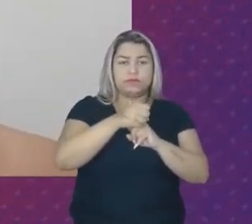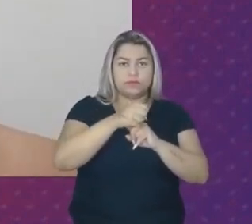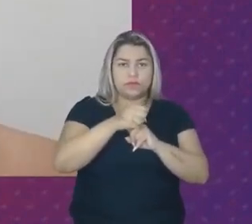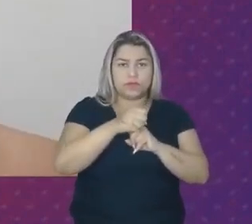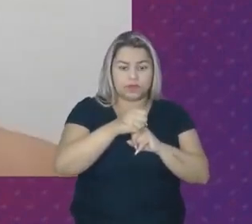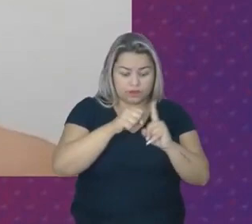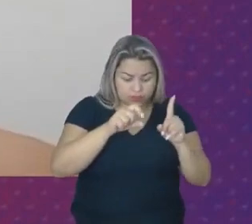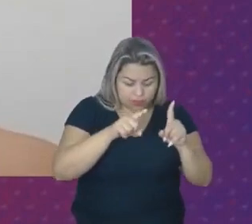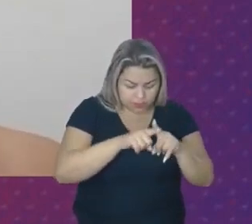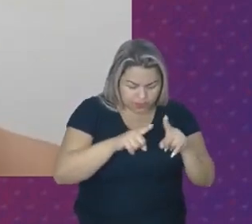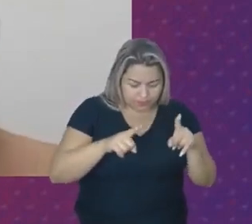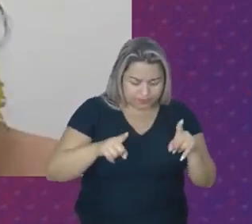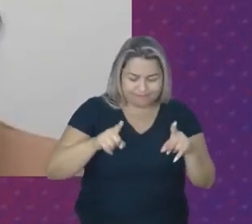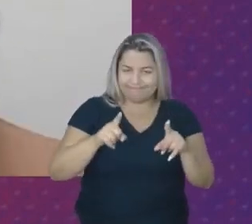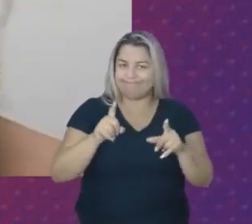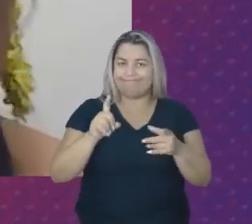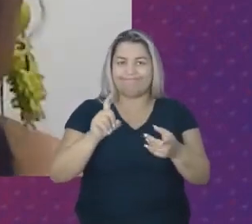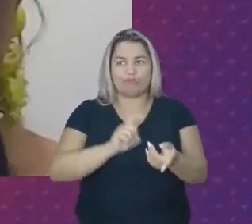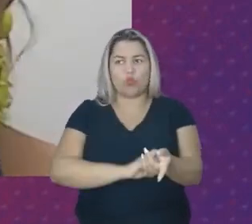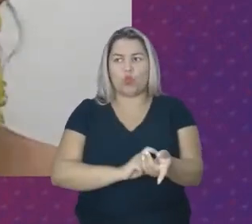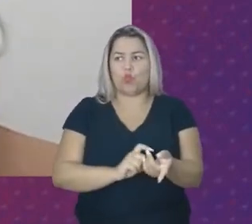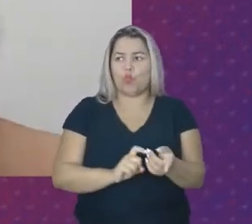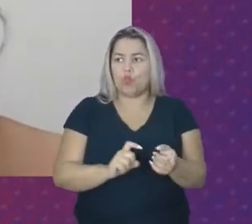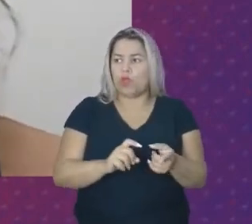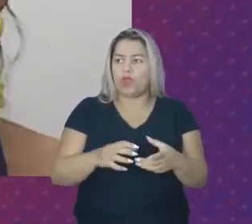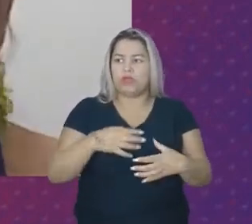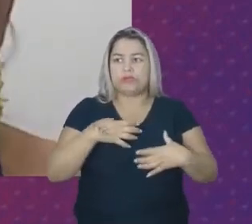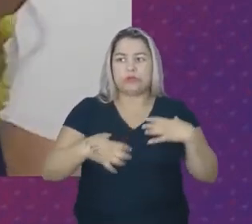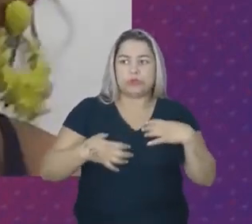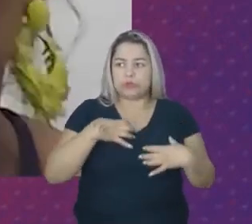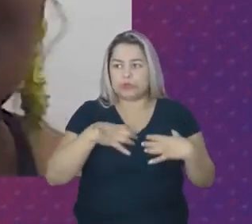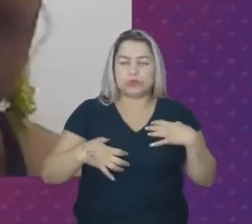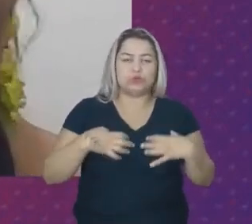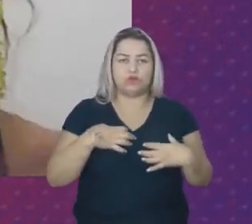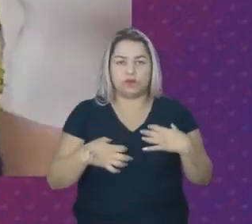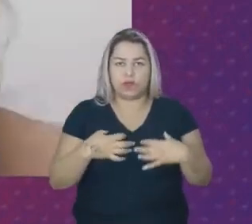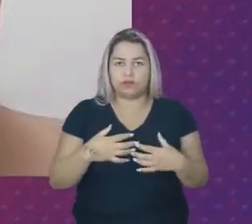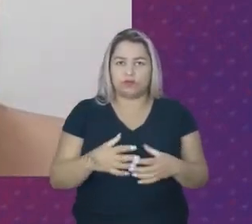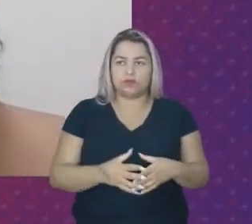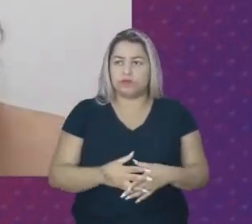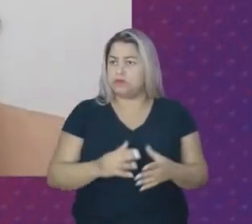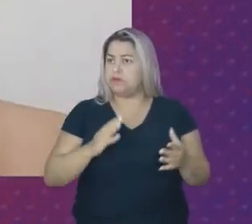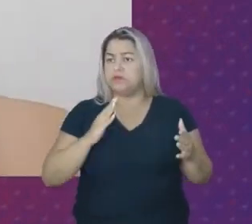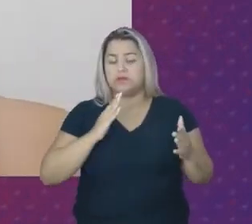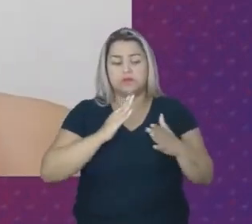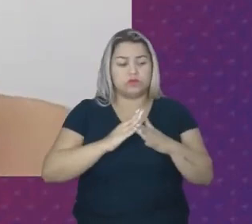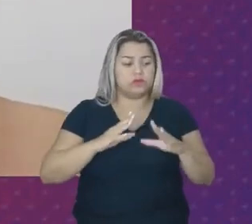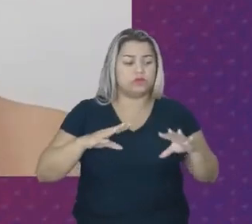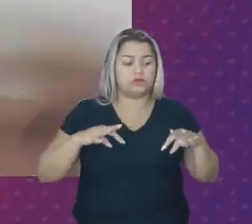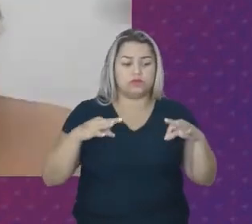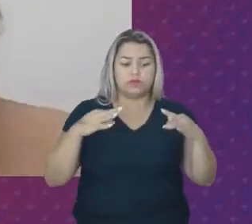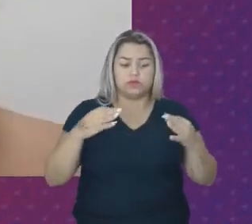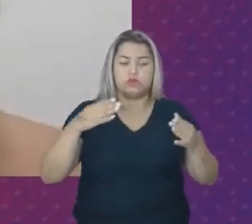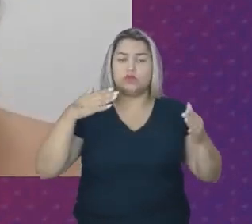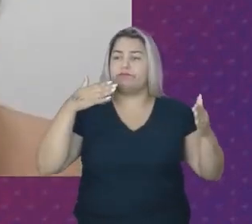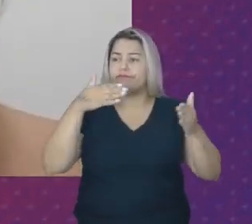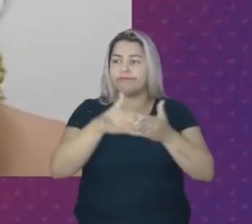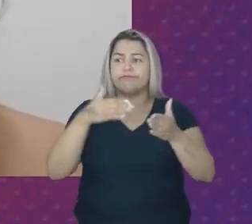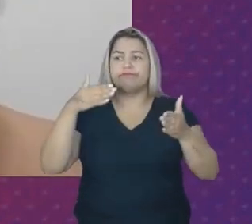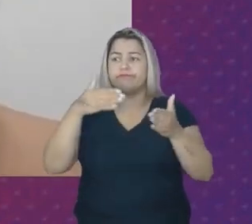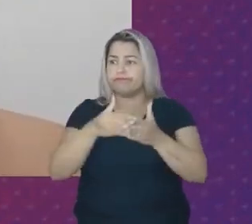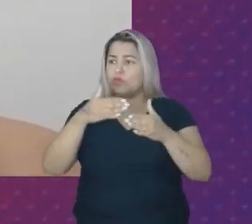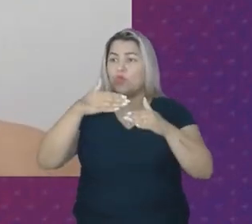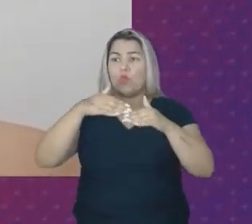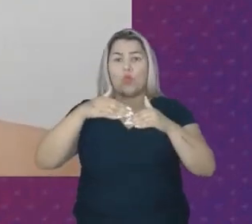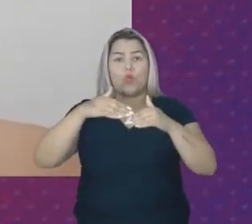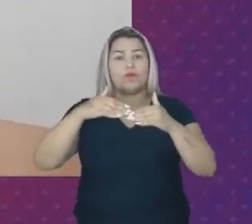meio rebelde, né, inquieto, pronto para quebrar, sei lá, todas as barreiras que forem colocadas à